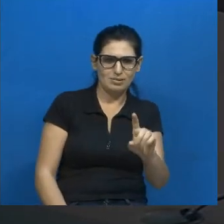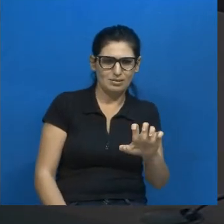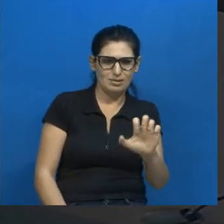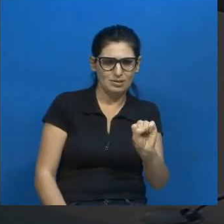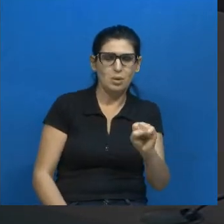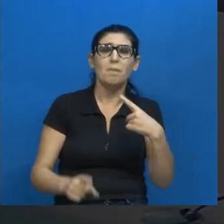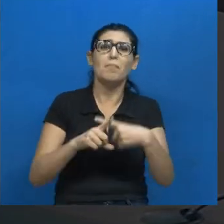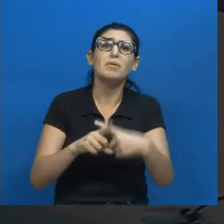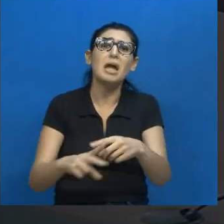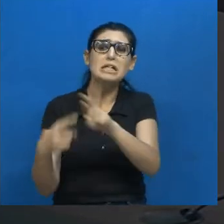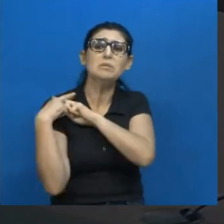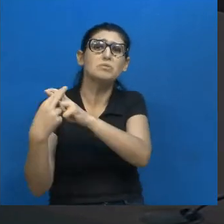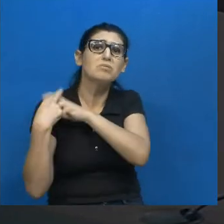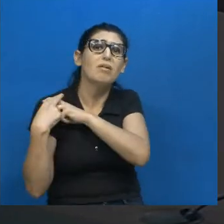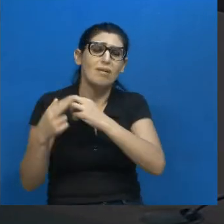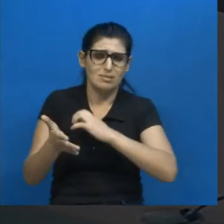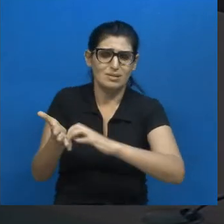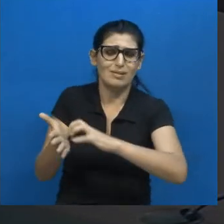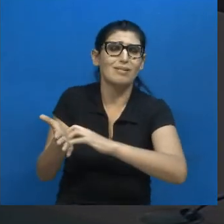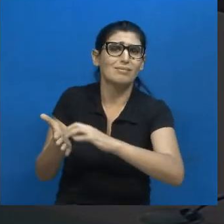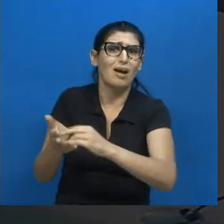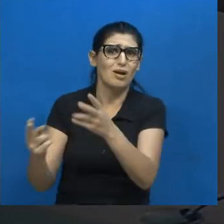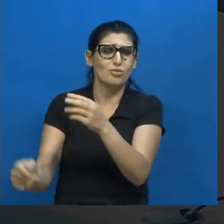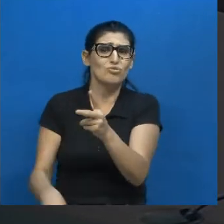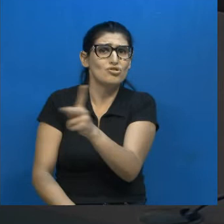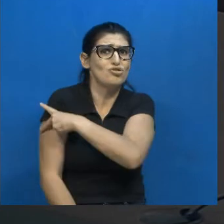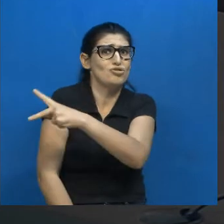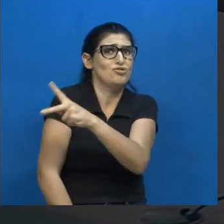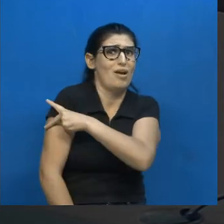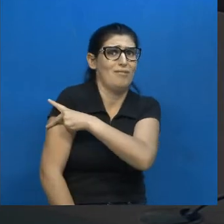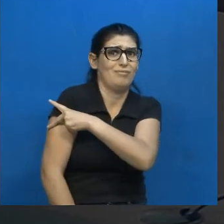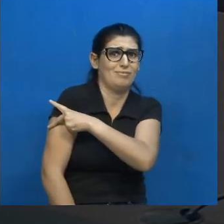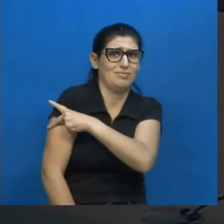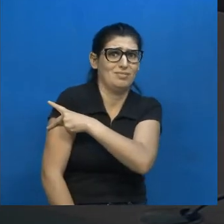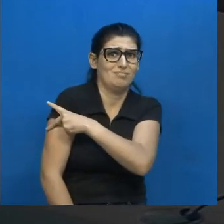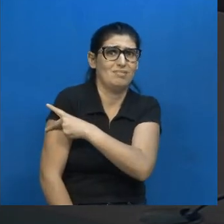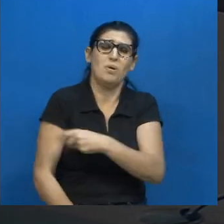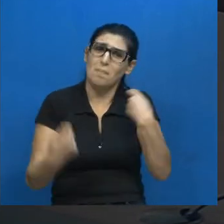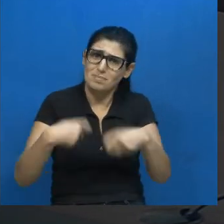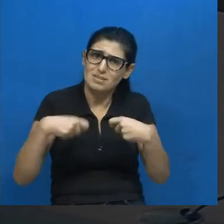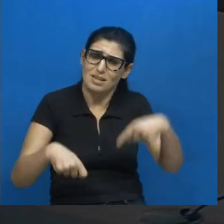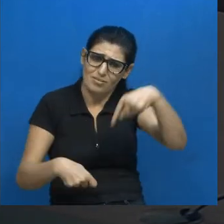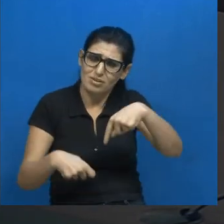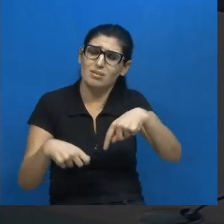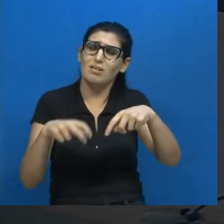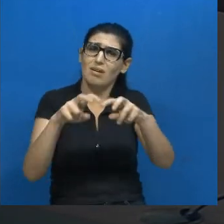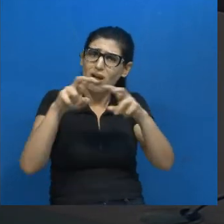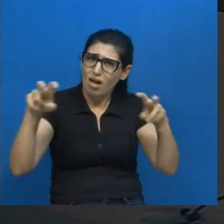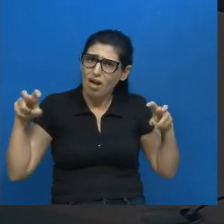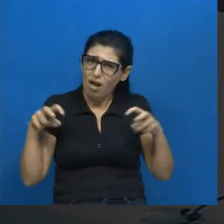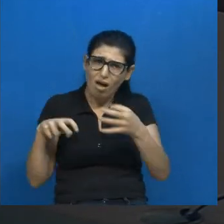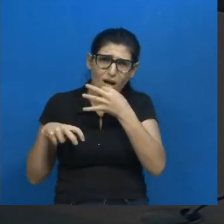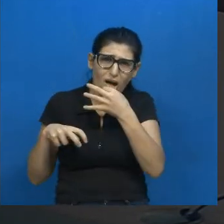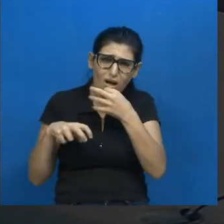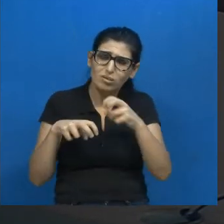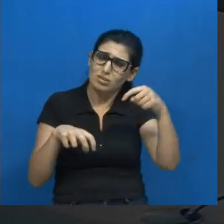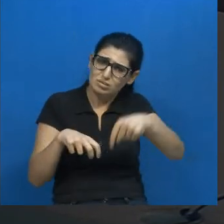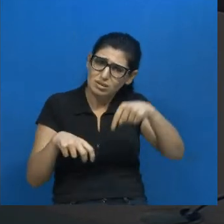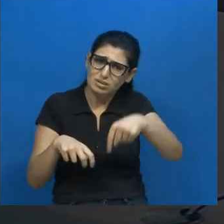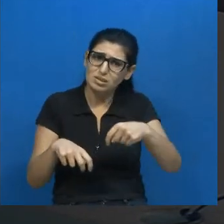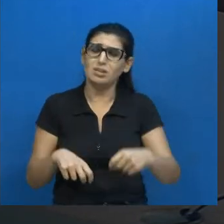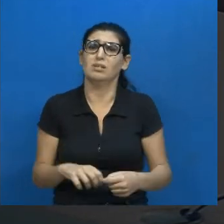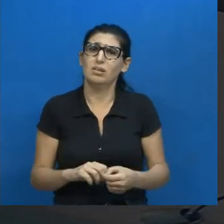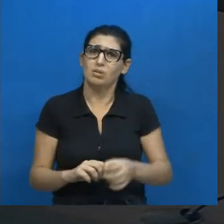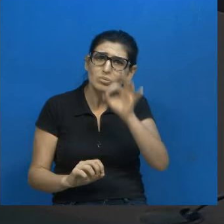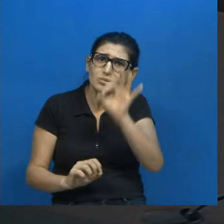ele responde pela pasta de vocês. Então, ele que tinha que estar aqui nessa audiência. É o primeiro passo que eu tenho. Quero